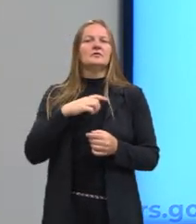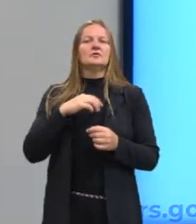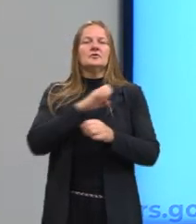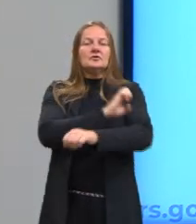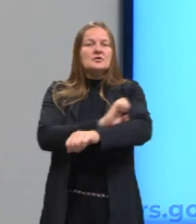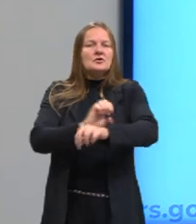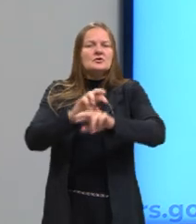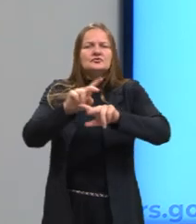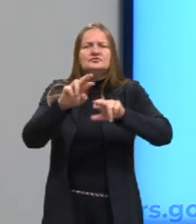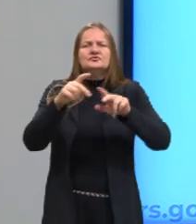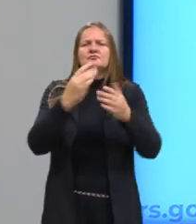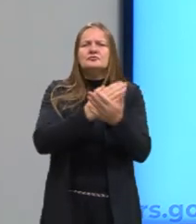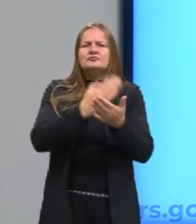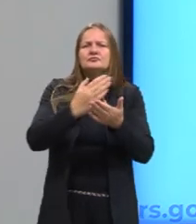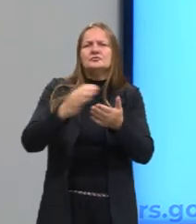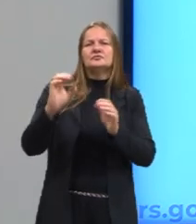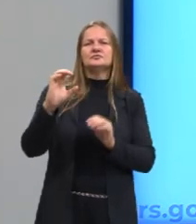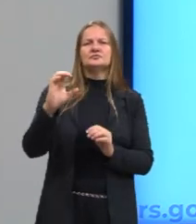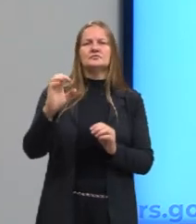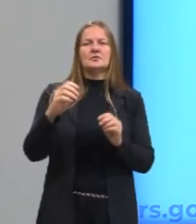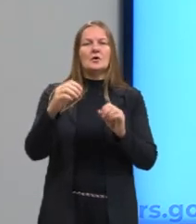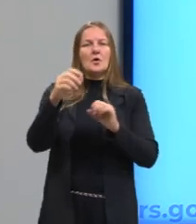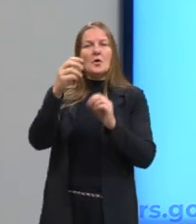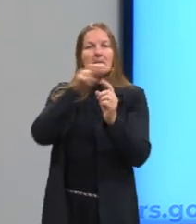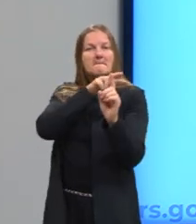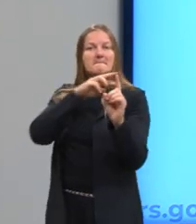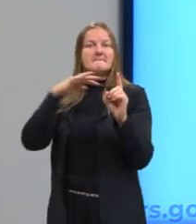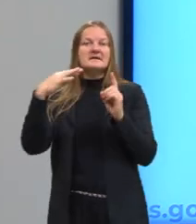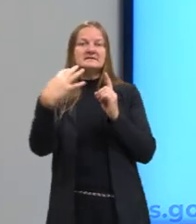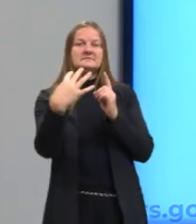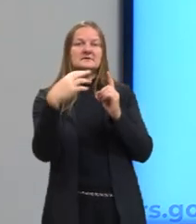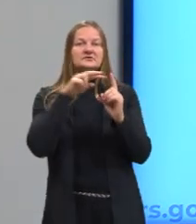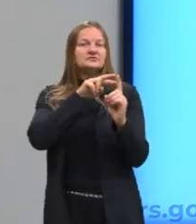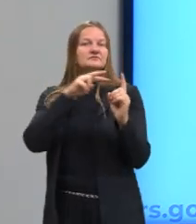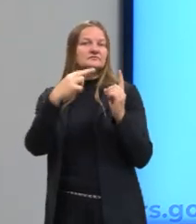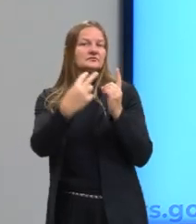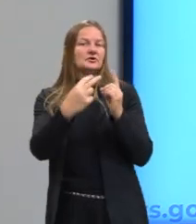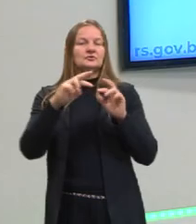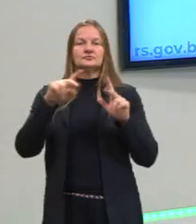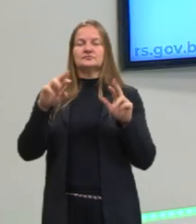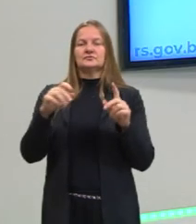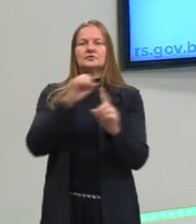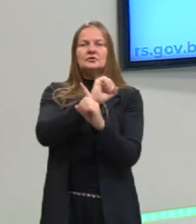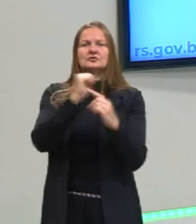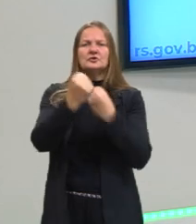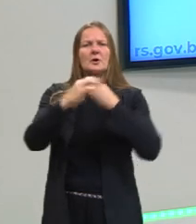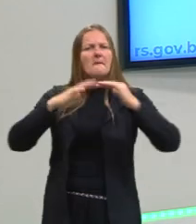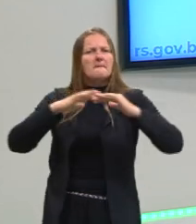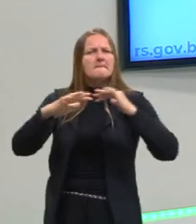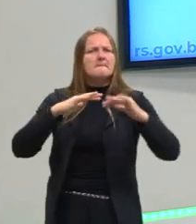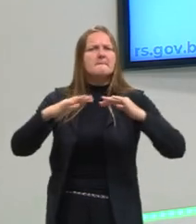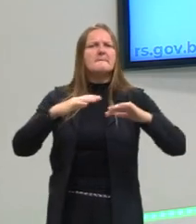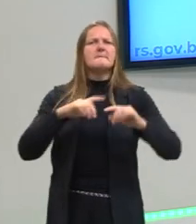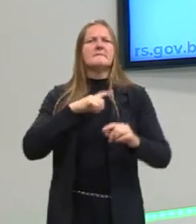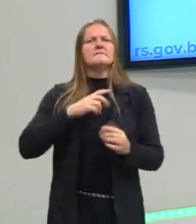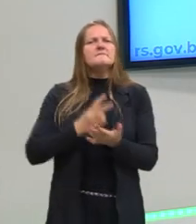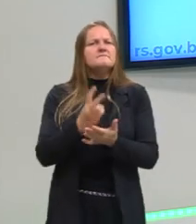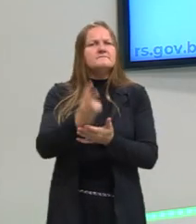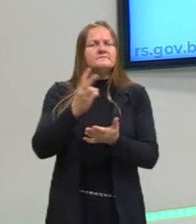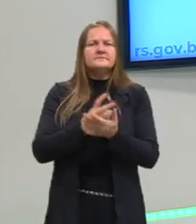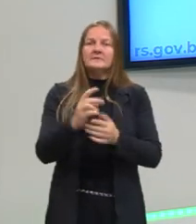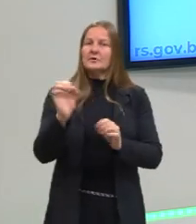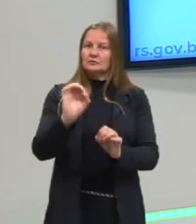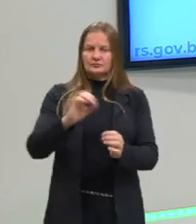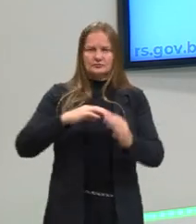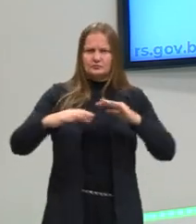estágio científico ele não vê dessa forma ele ver a sociedade como em constante movimento e esses movimentos